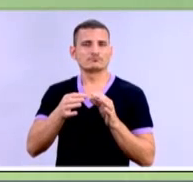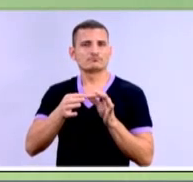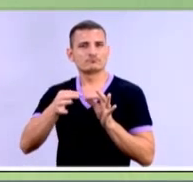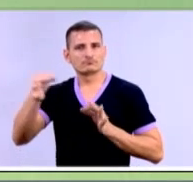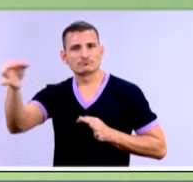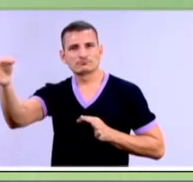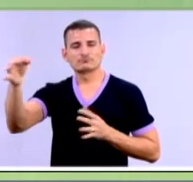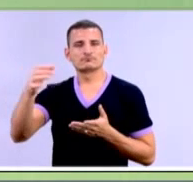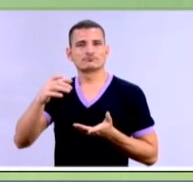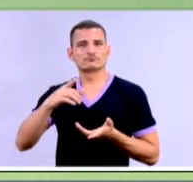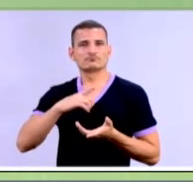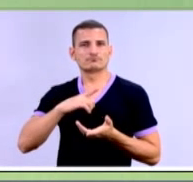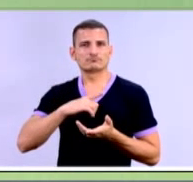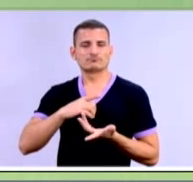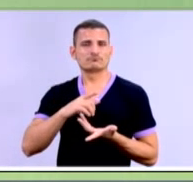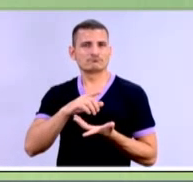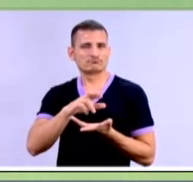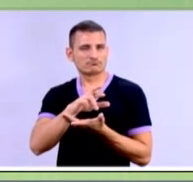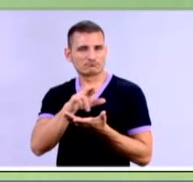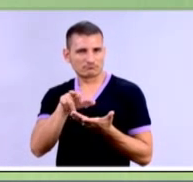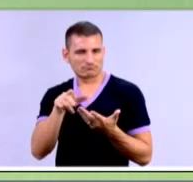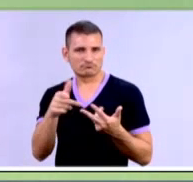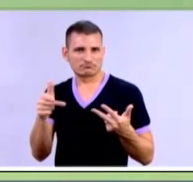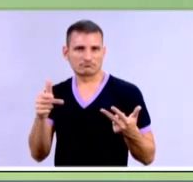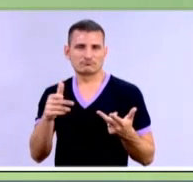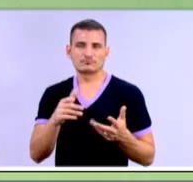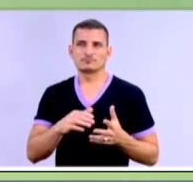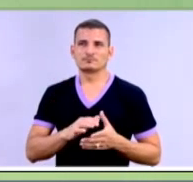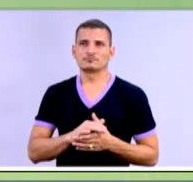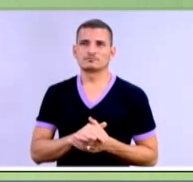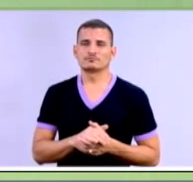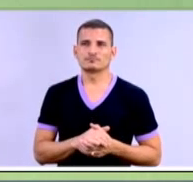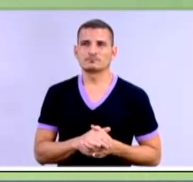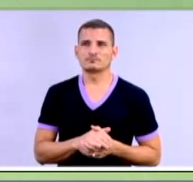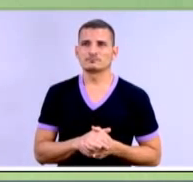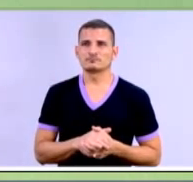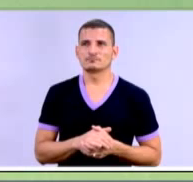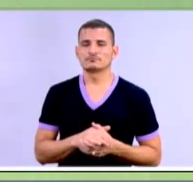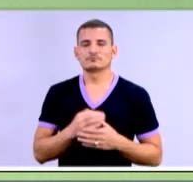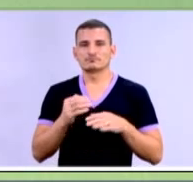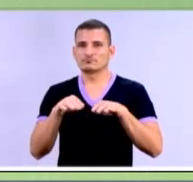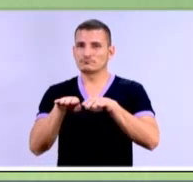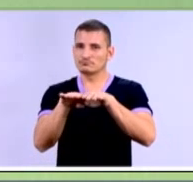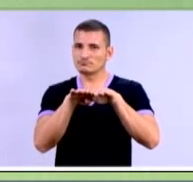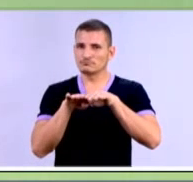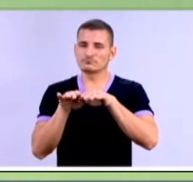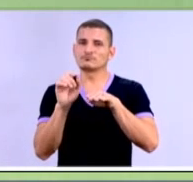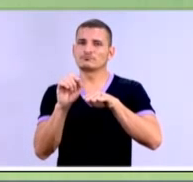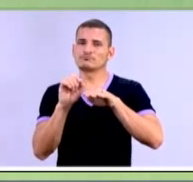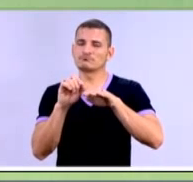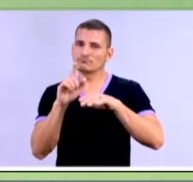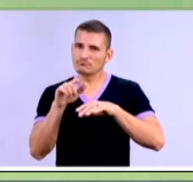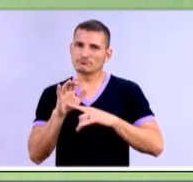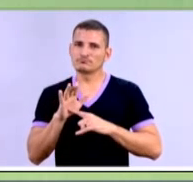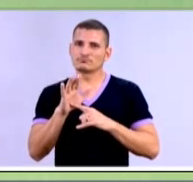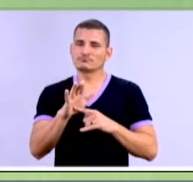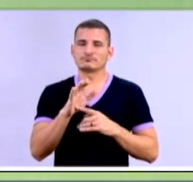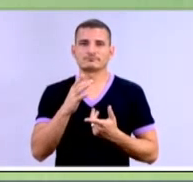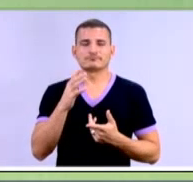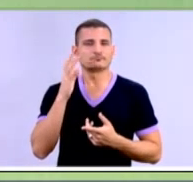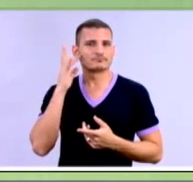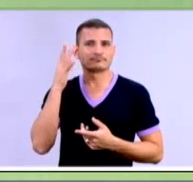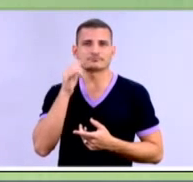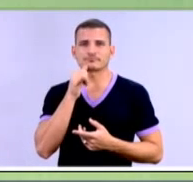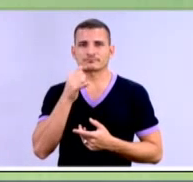enfim, existem muita parte física aí por trás. E aí, a padronização veio para ajudar nisso. Imaginem só vocês chegarem,